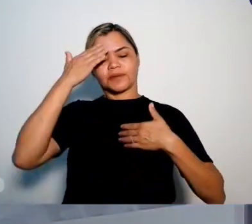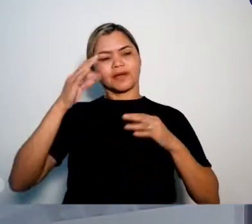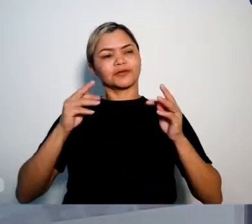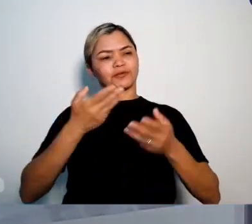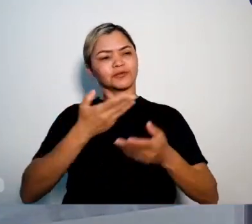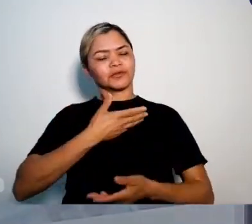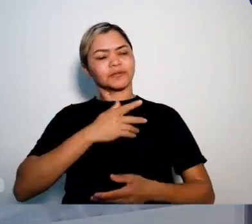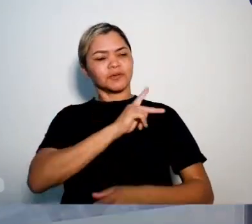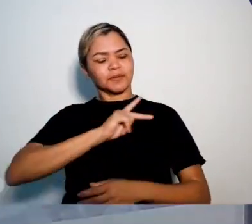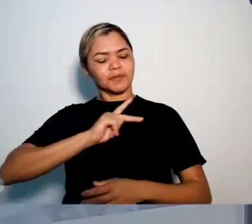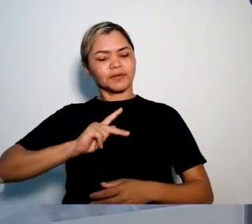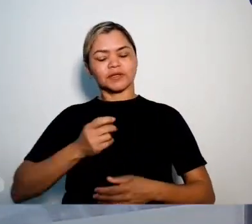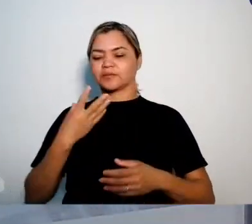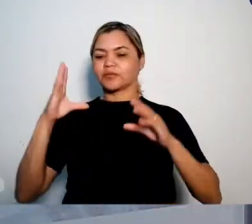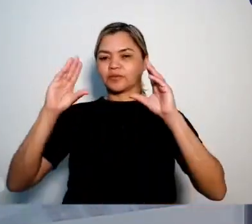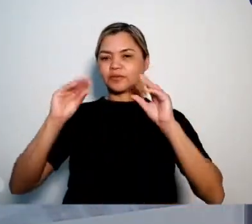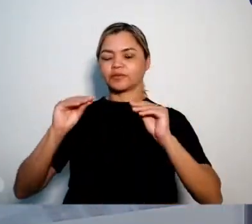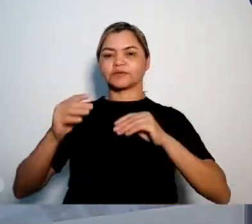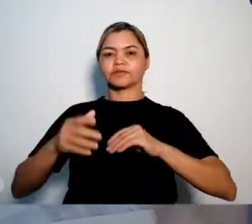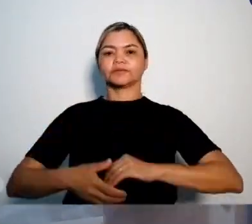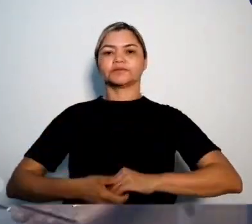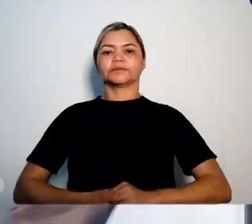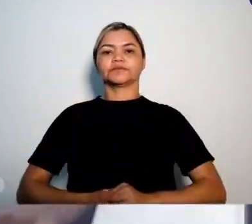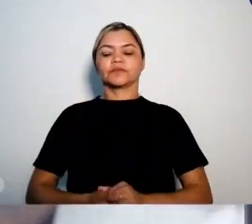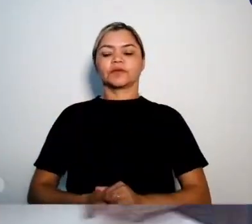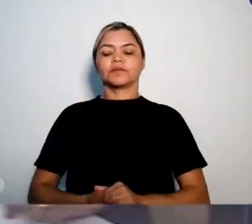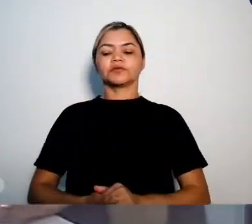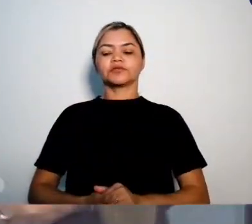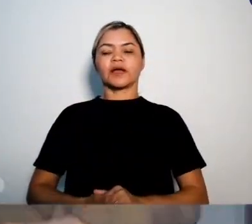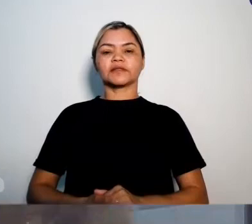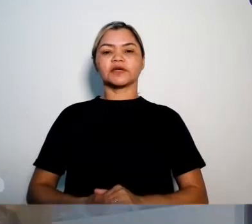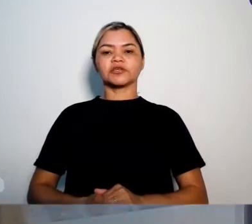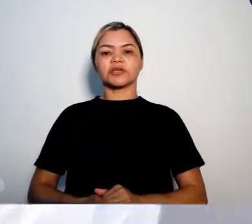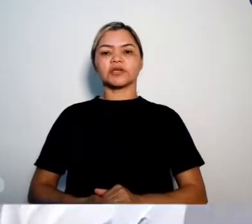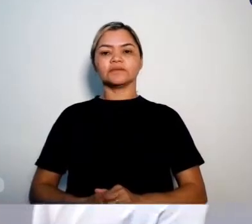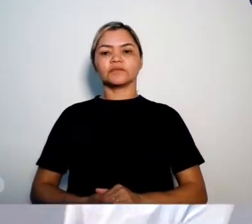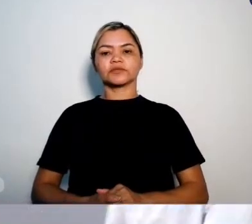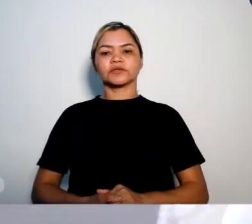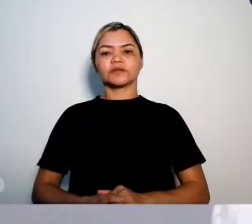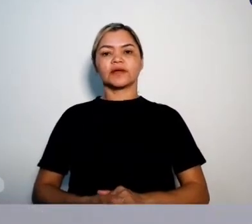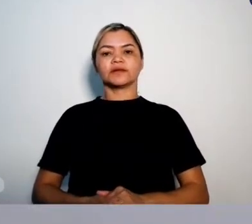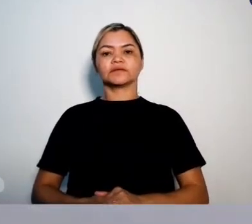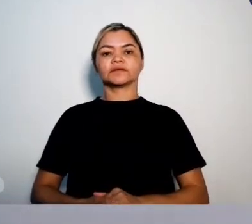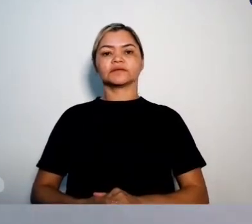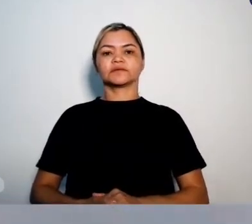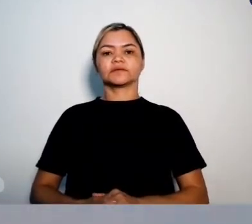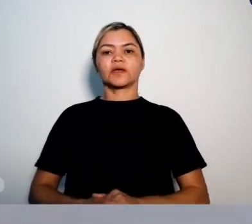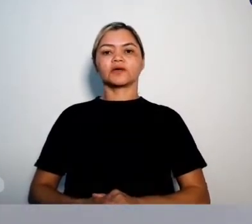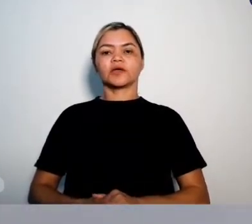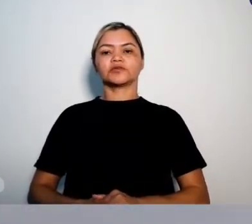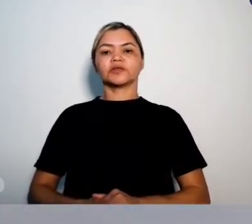noite. Próximo vereador, vereador Abelardo.